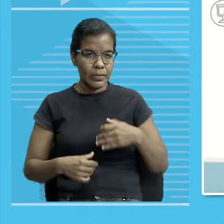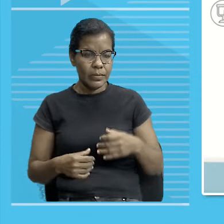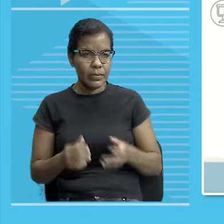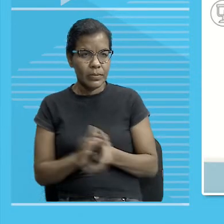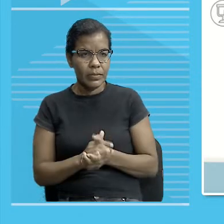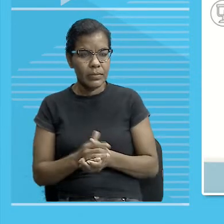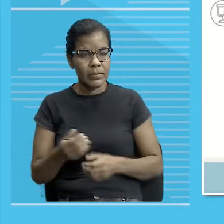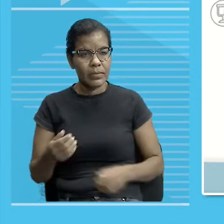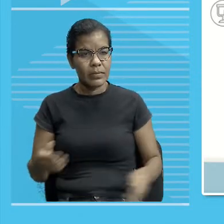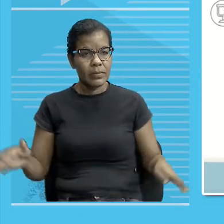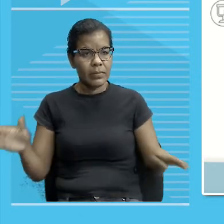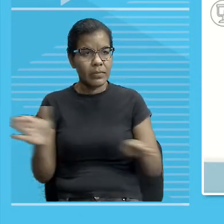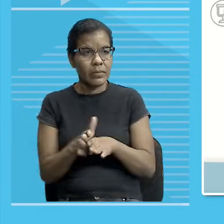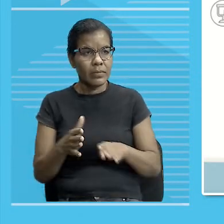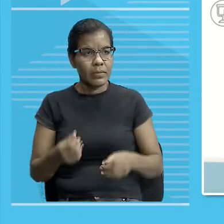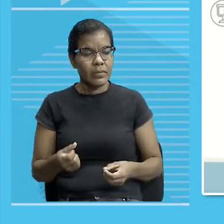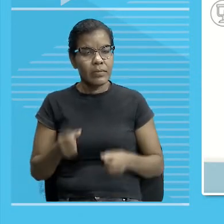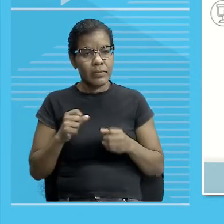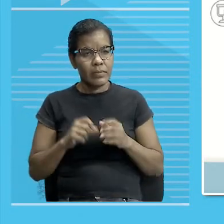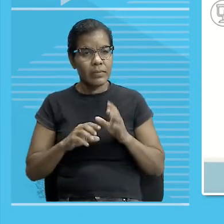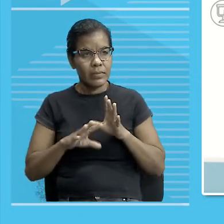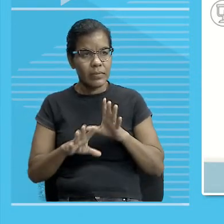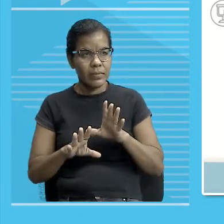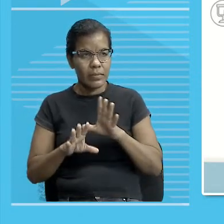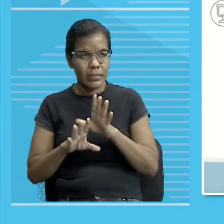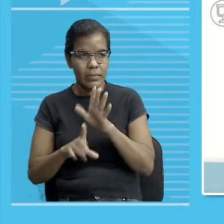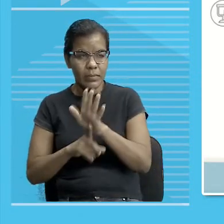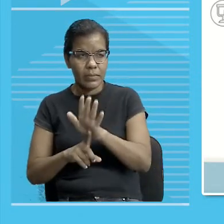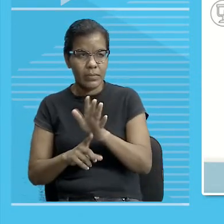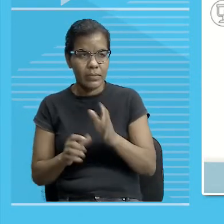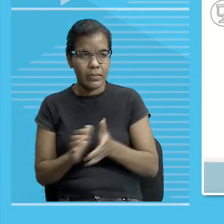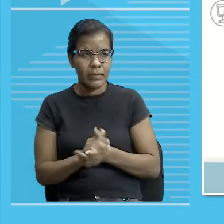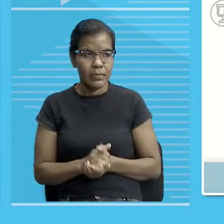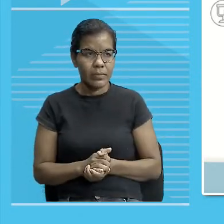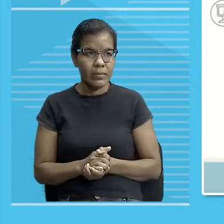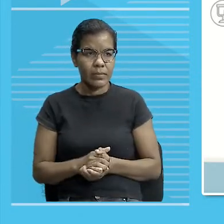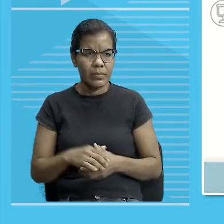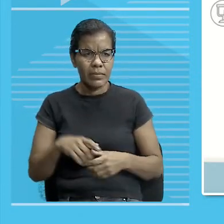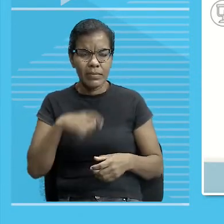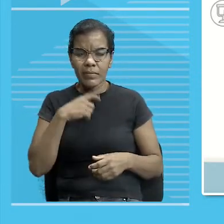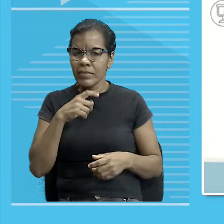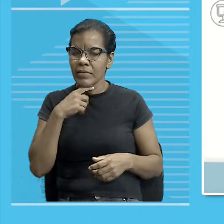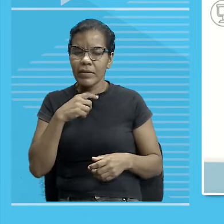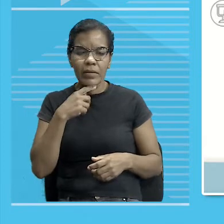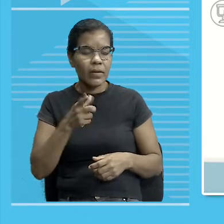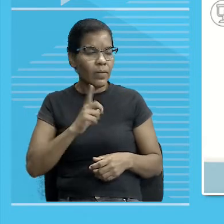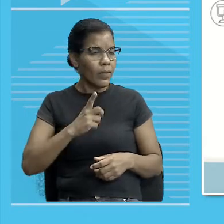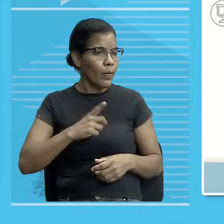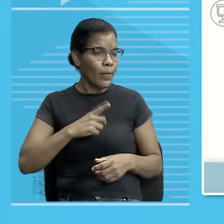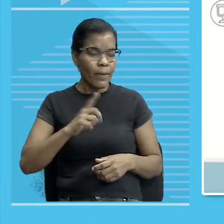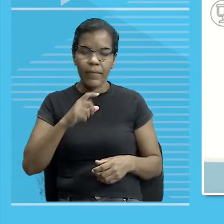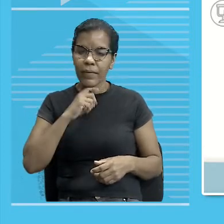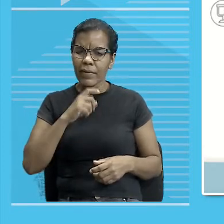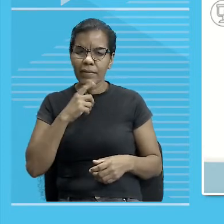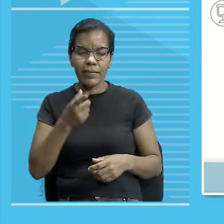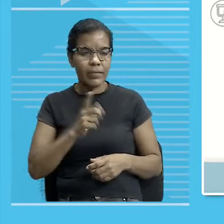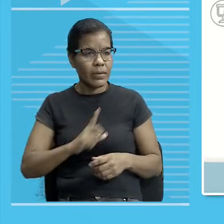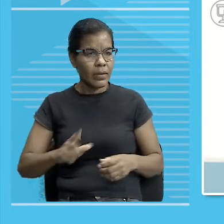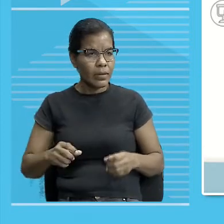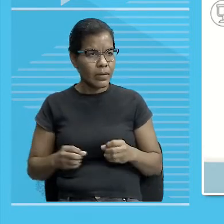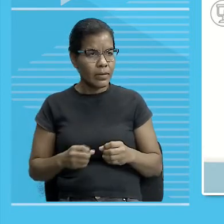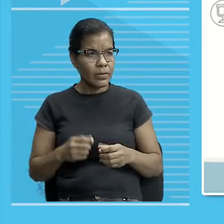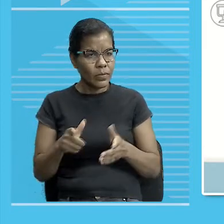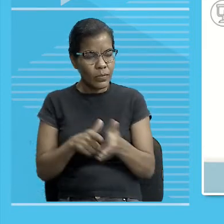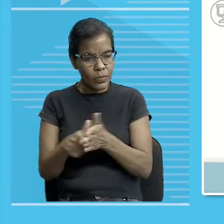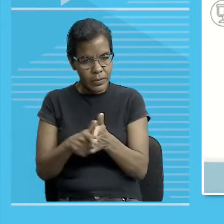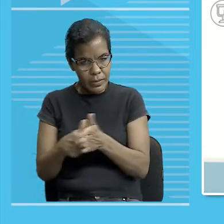a partir de suas manifestações. Então, sem dúvida alguma, é através disso. Através do